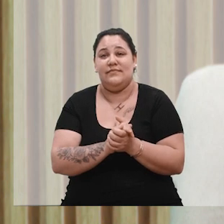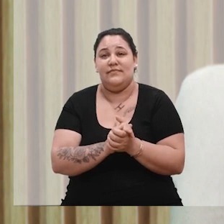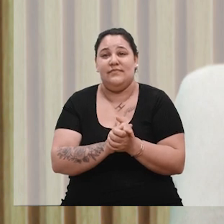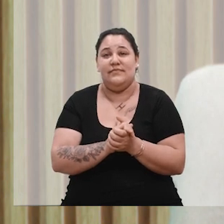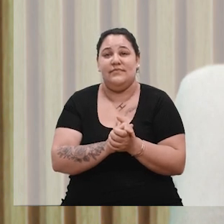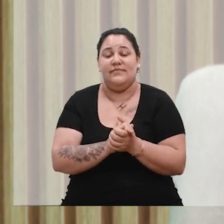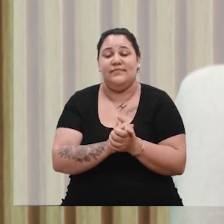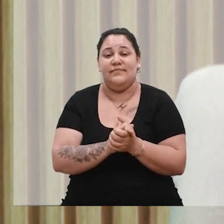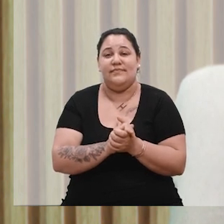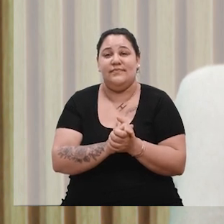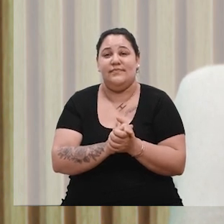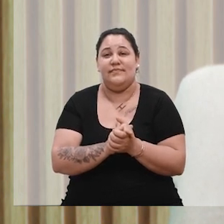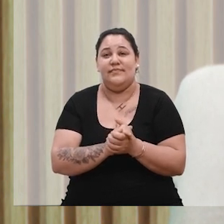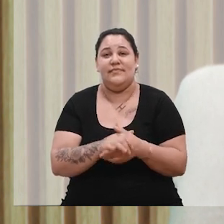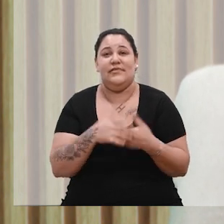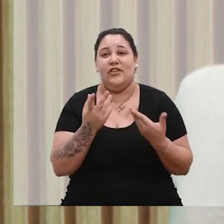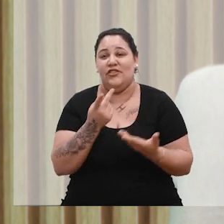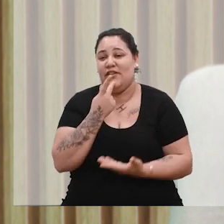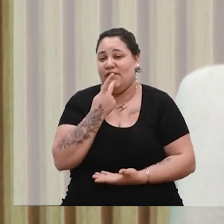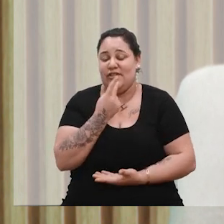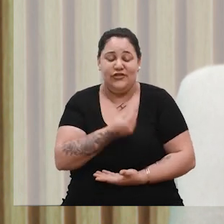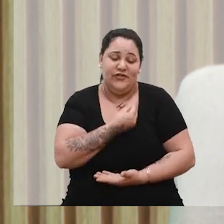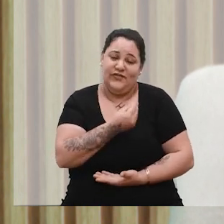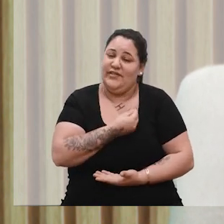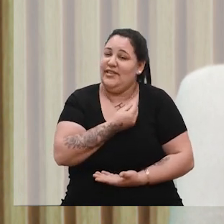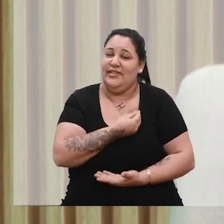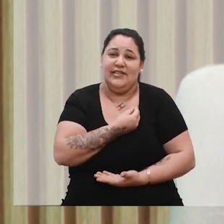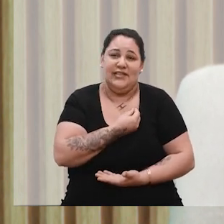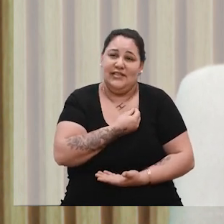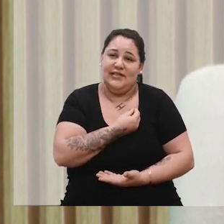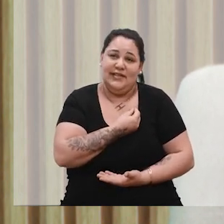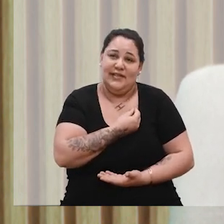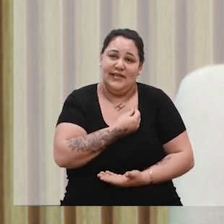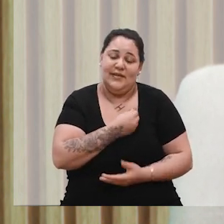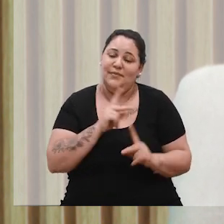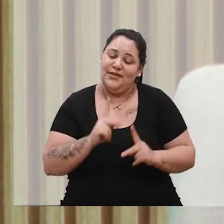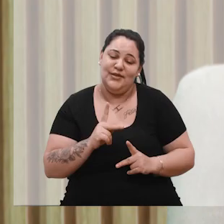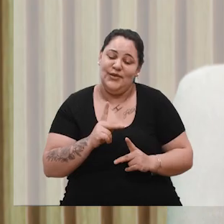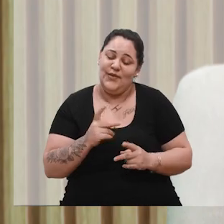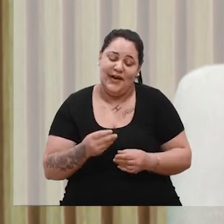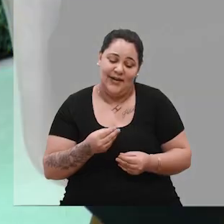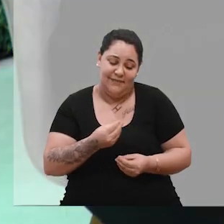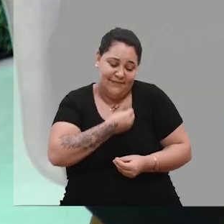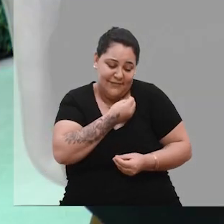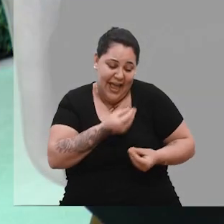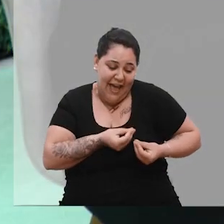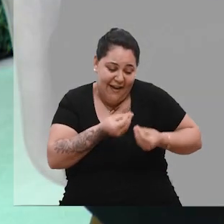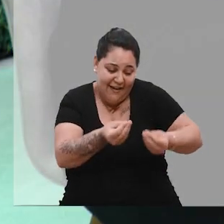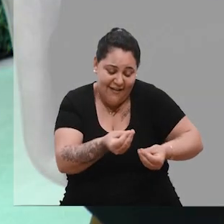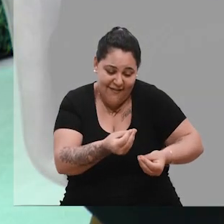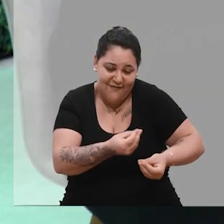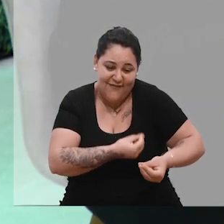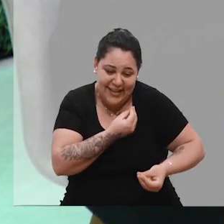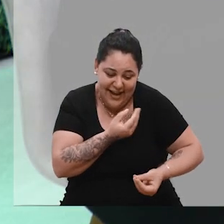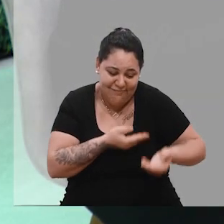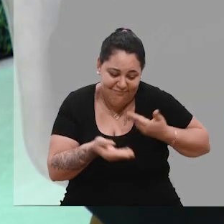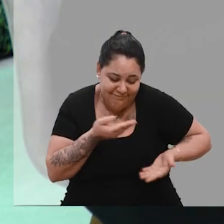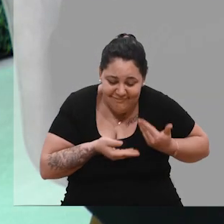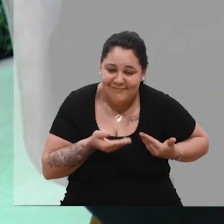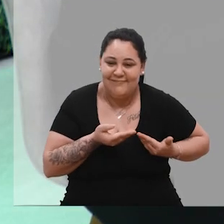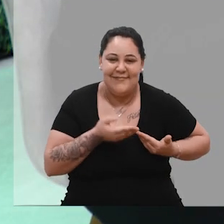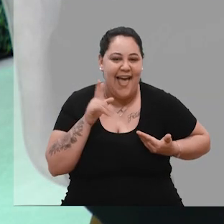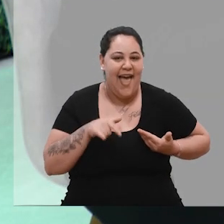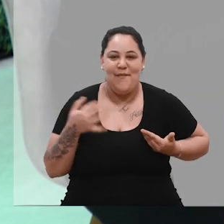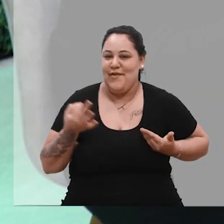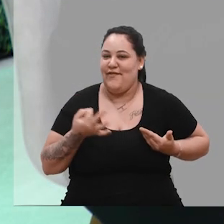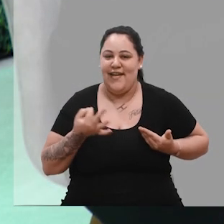né? Então, a gente está falando de vida e de alguém doar vida. Isso é sensacional. E não tem como a gente acreditar que a gente